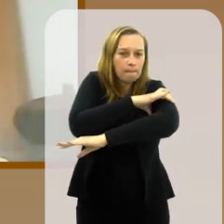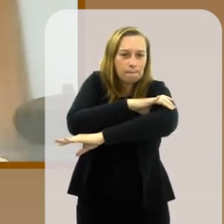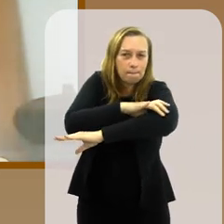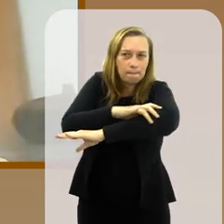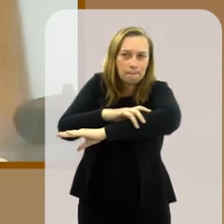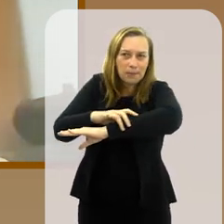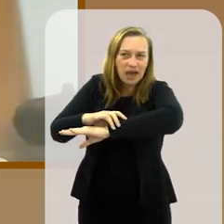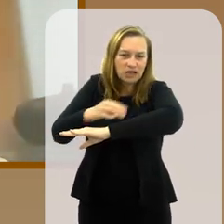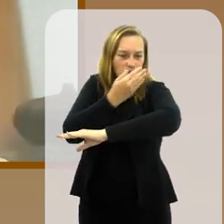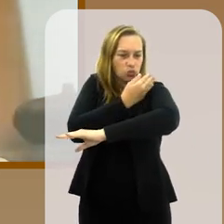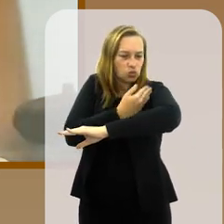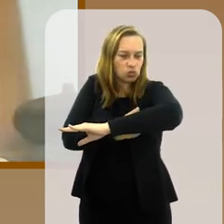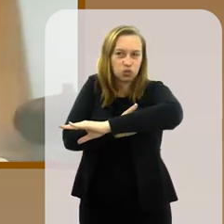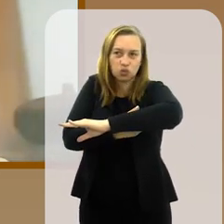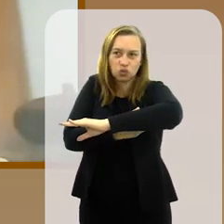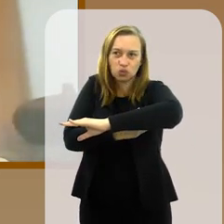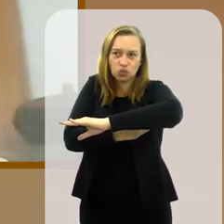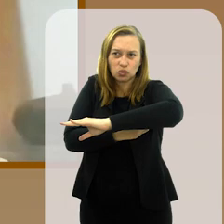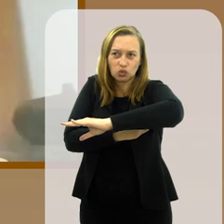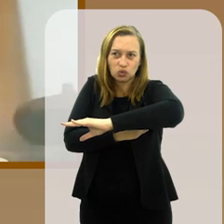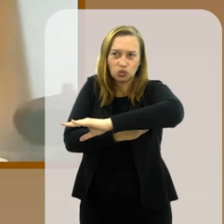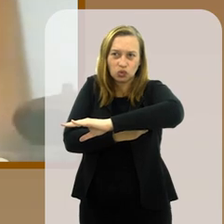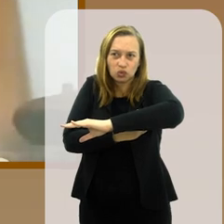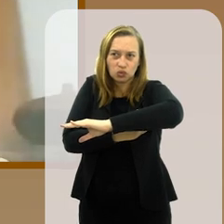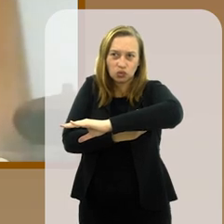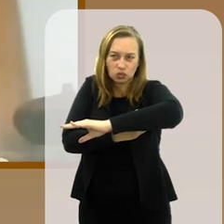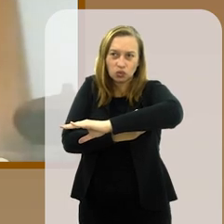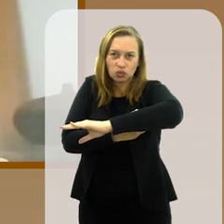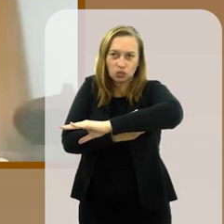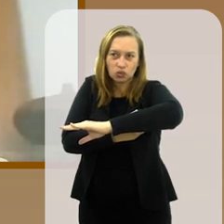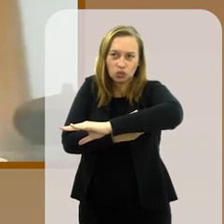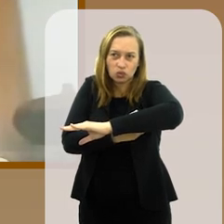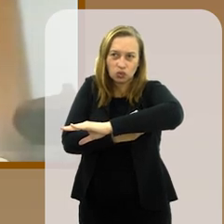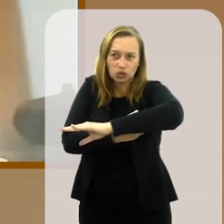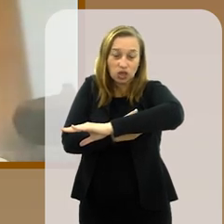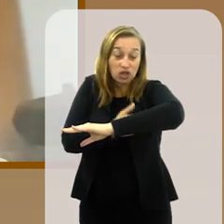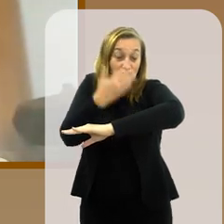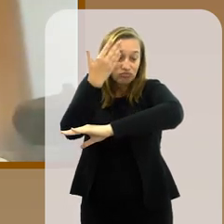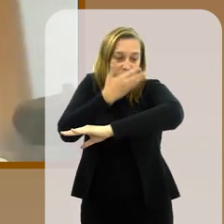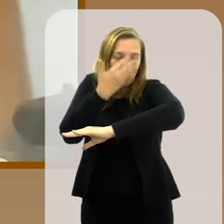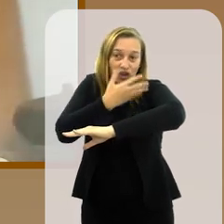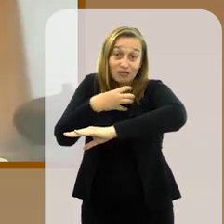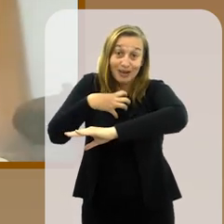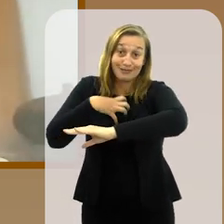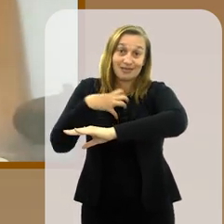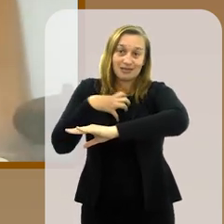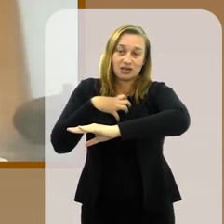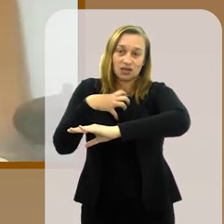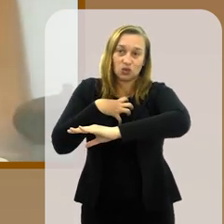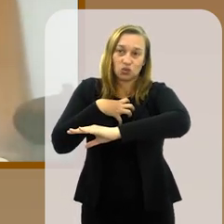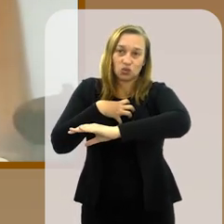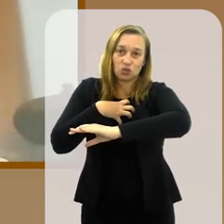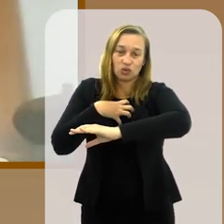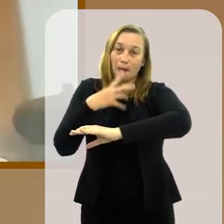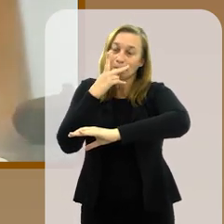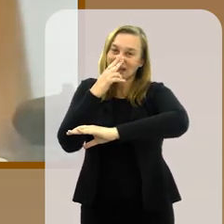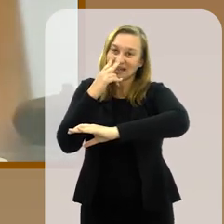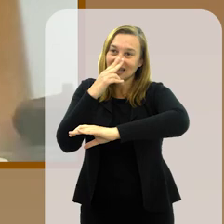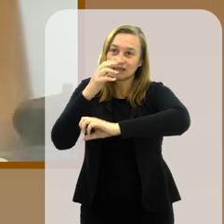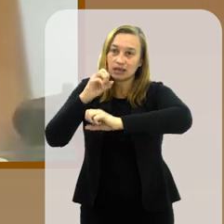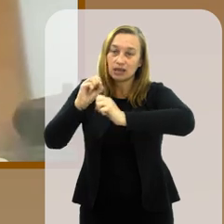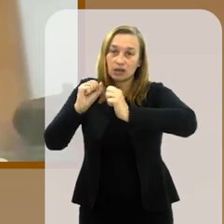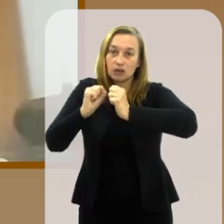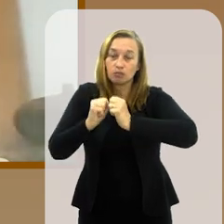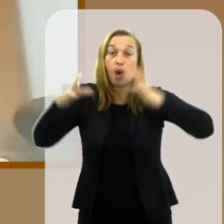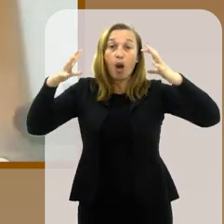Mágico, logo no começo eu tive essa ideia para transformar, para dar uma volta no